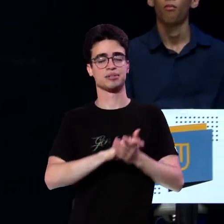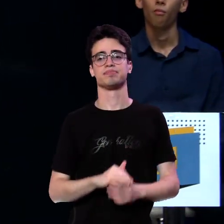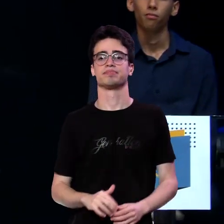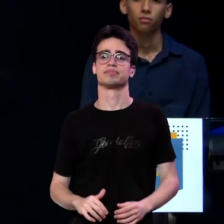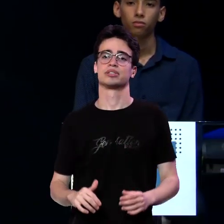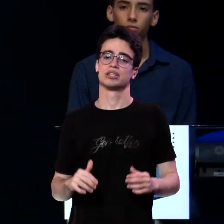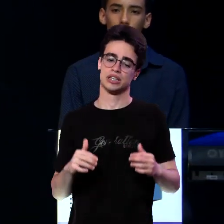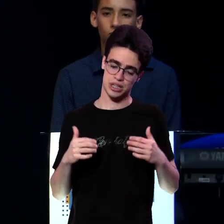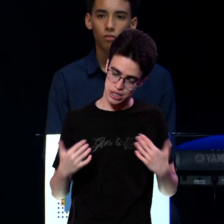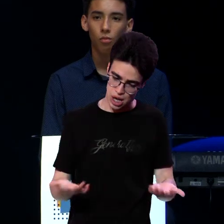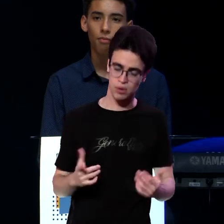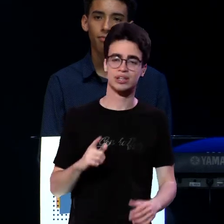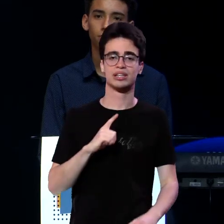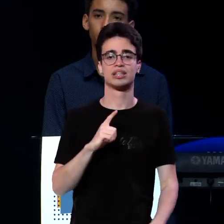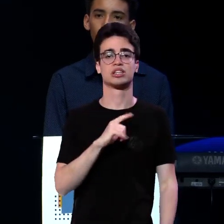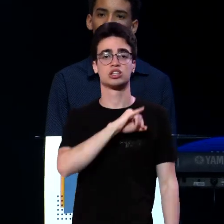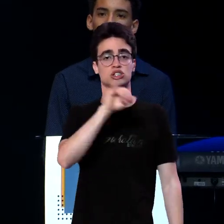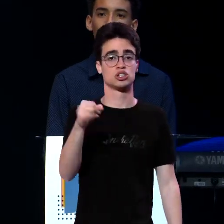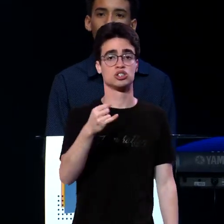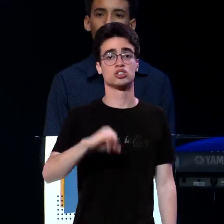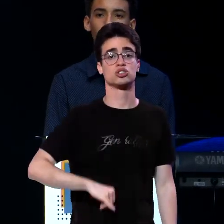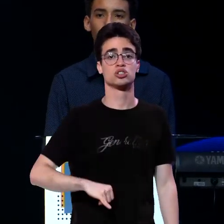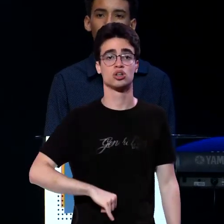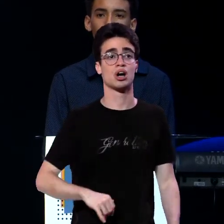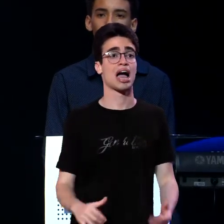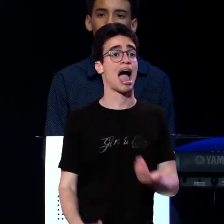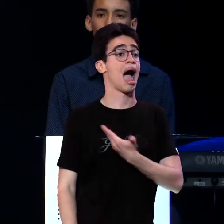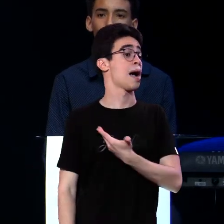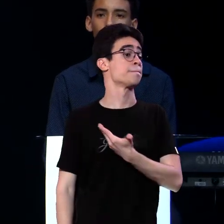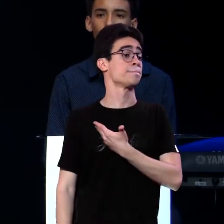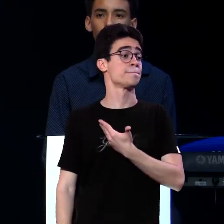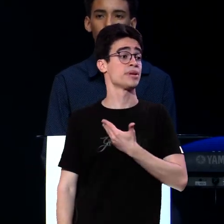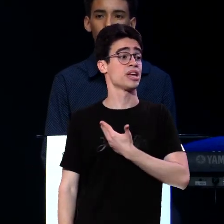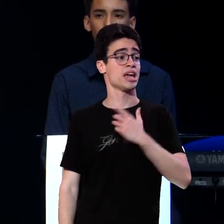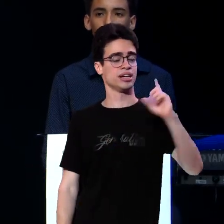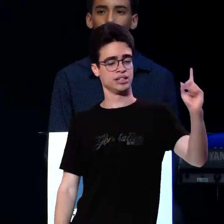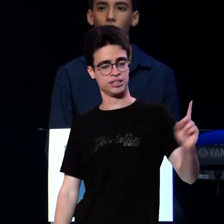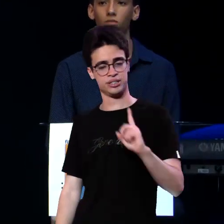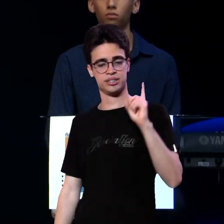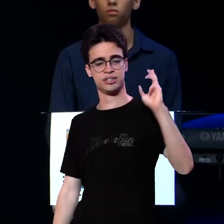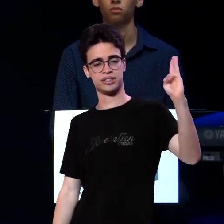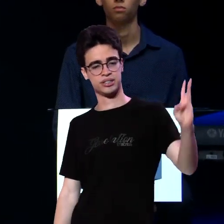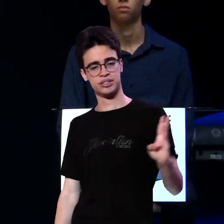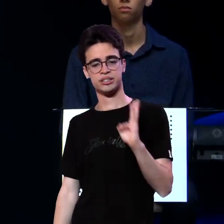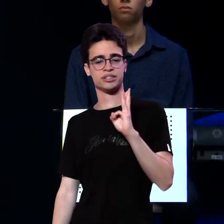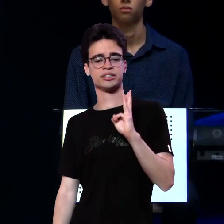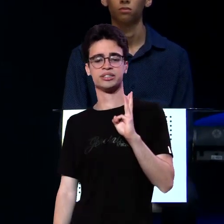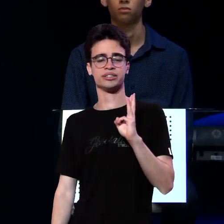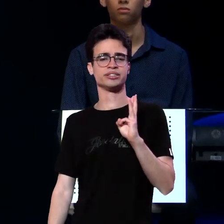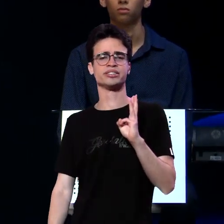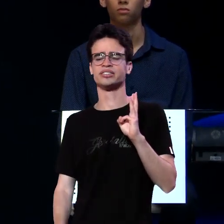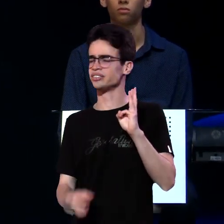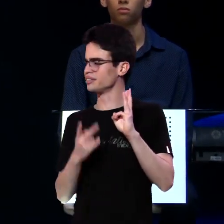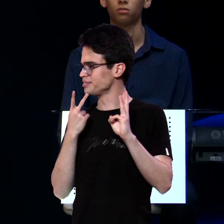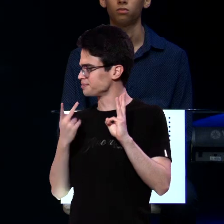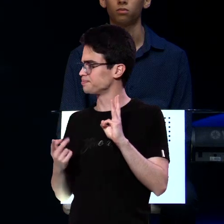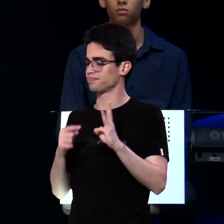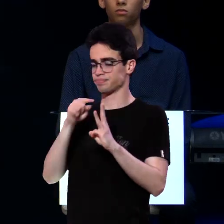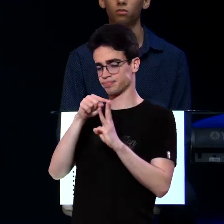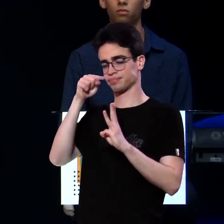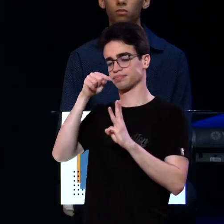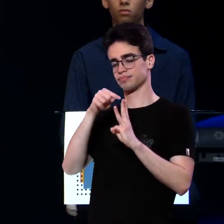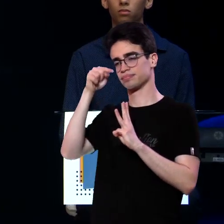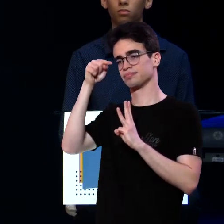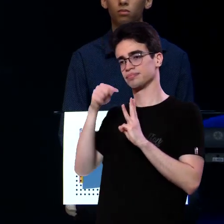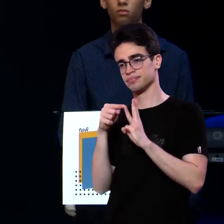os amigos de Jó. No versículo 11 a Bíblia diz: quando 3 amigos de Jó, Elifaz de Temã, Bildade